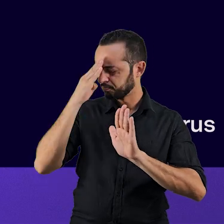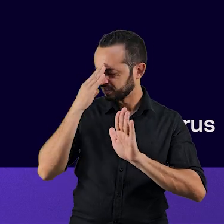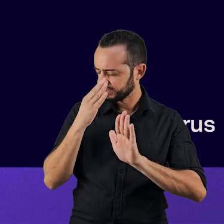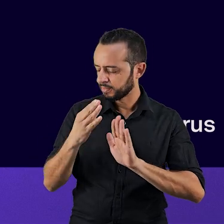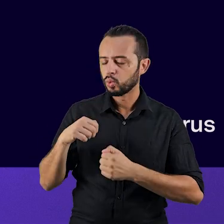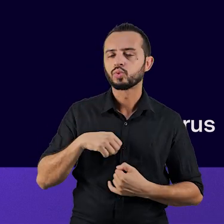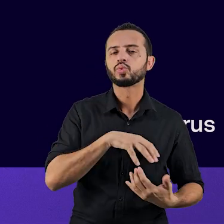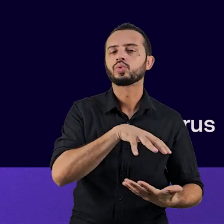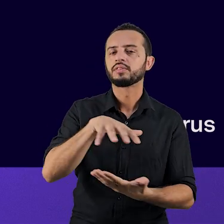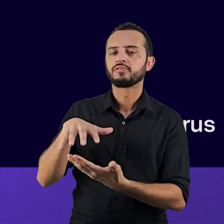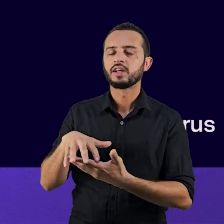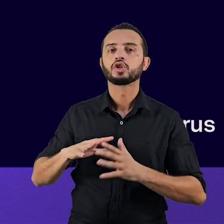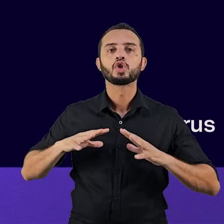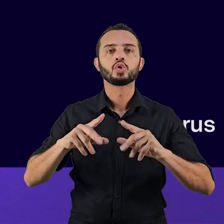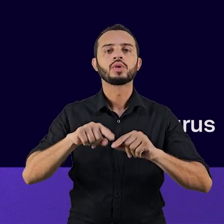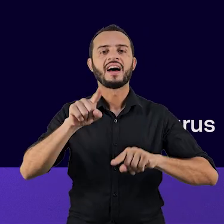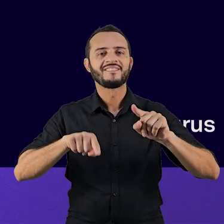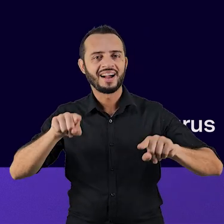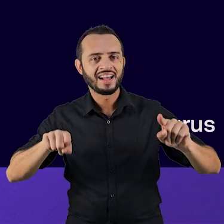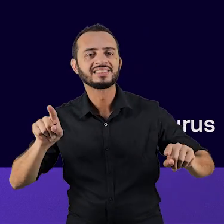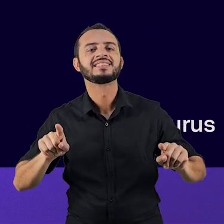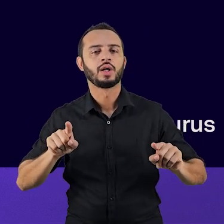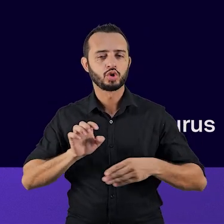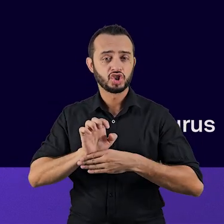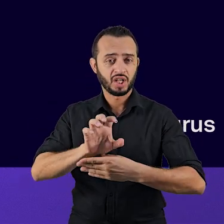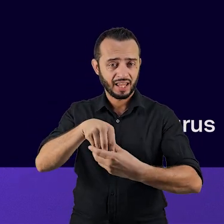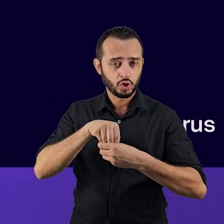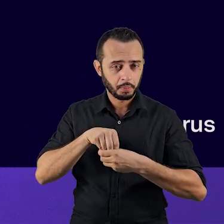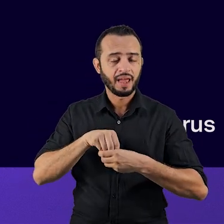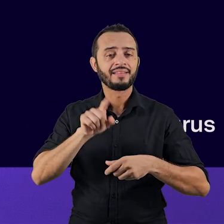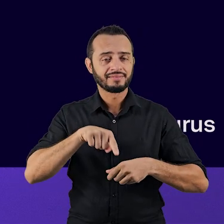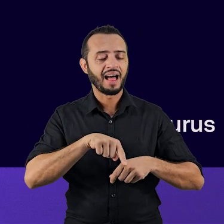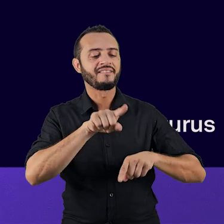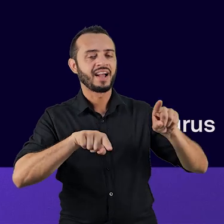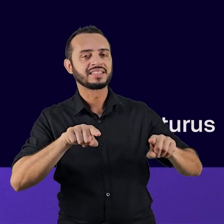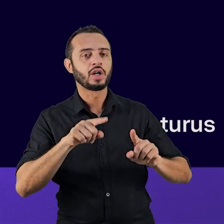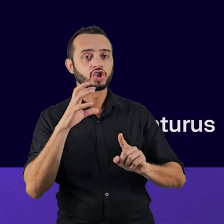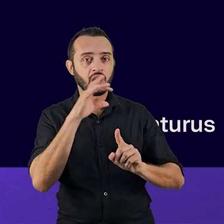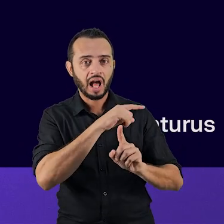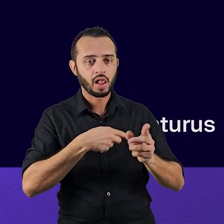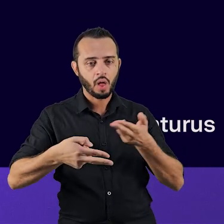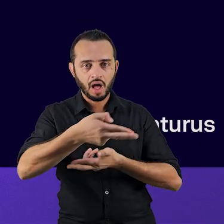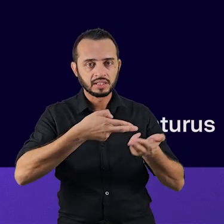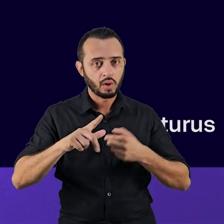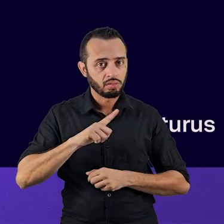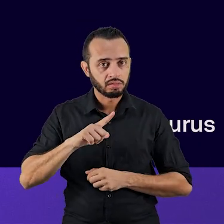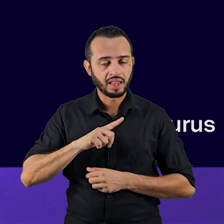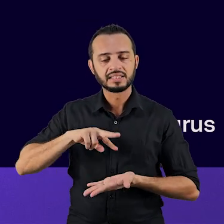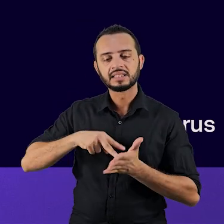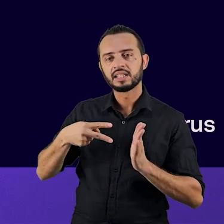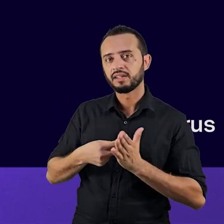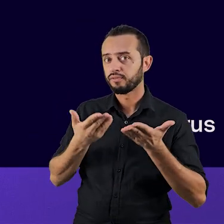do universo, que toda variação de entropia está relacionada com uma variação de calor,